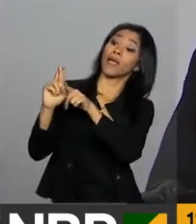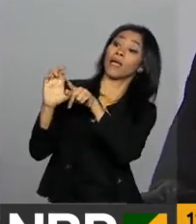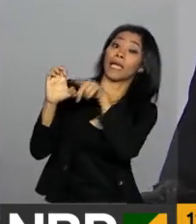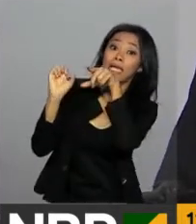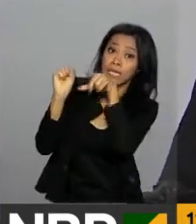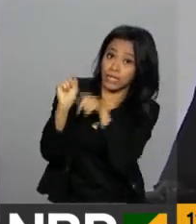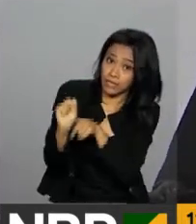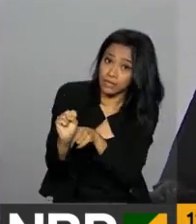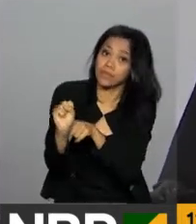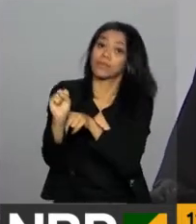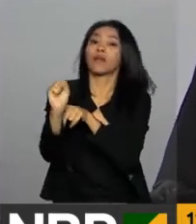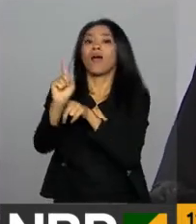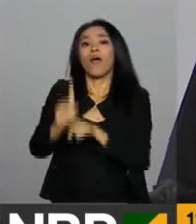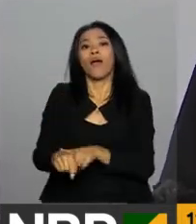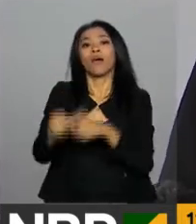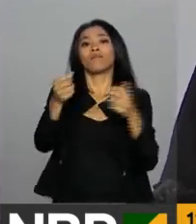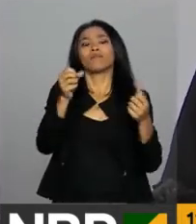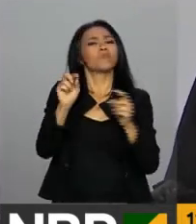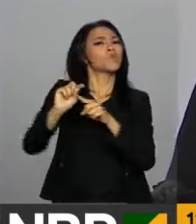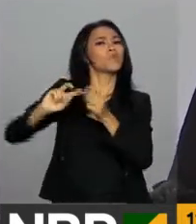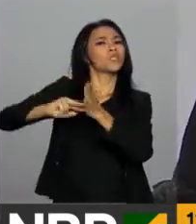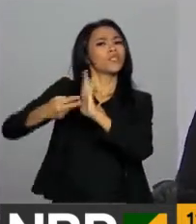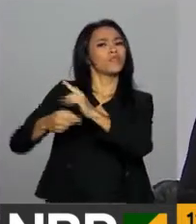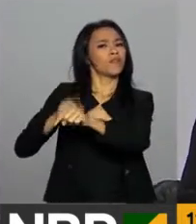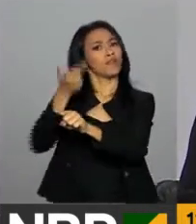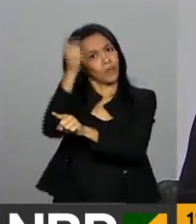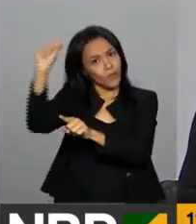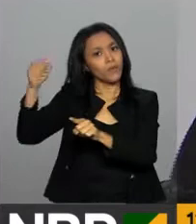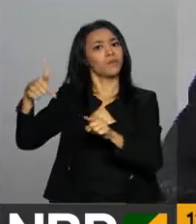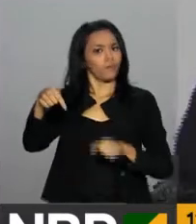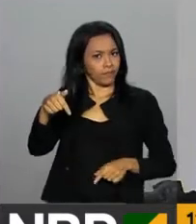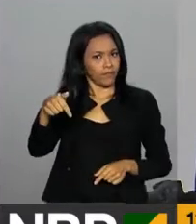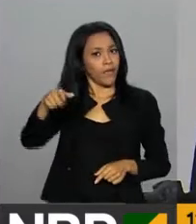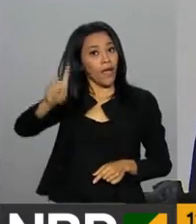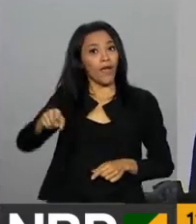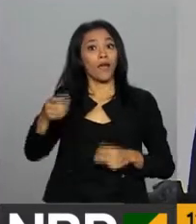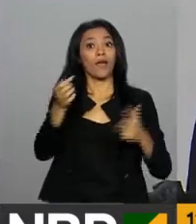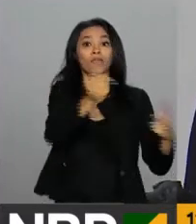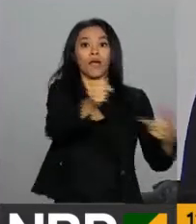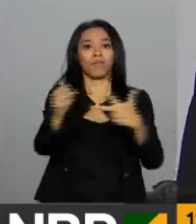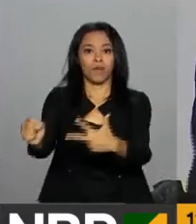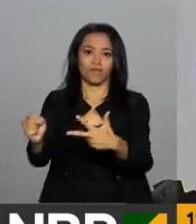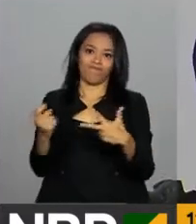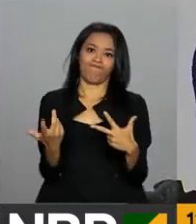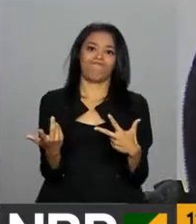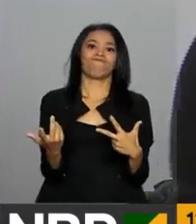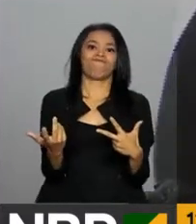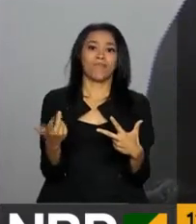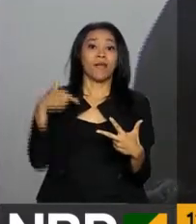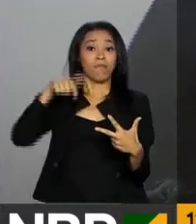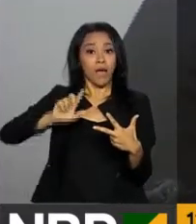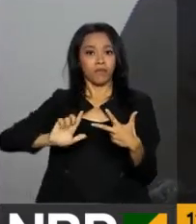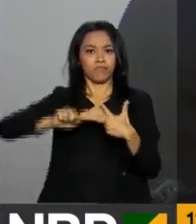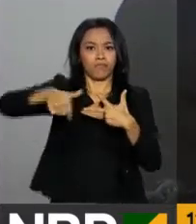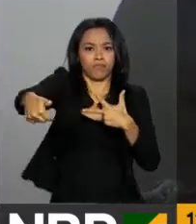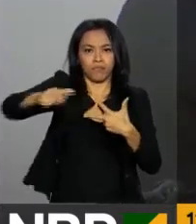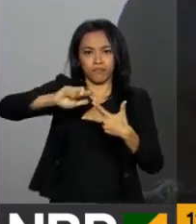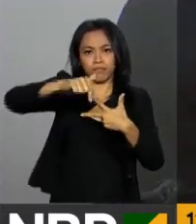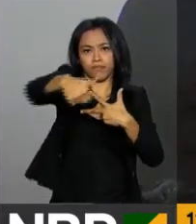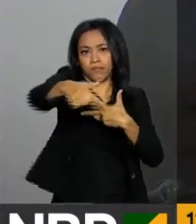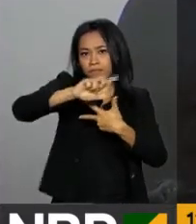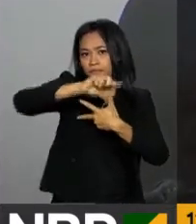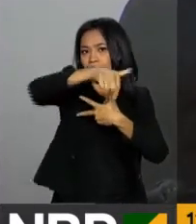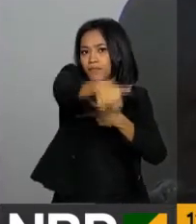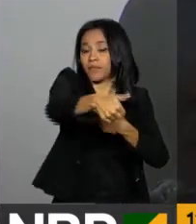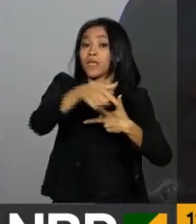legislativo executivo e judiciário a palavra poder aí tem outra significação são órgãos da união para exercer o poder que a